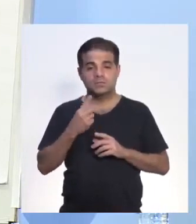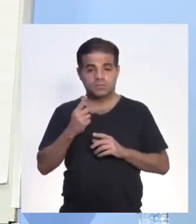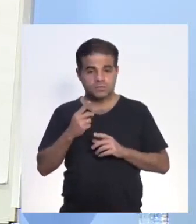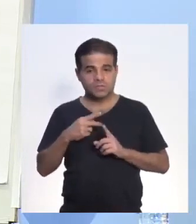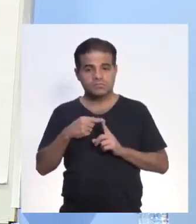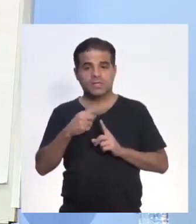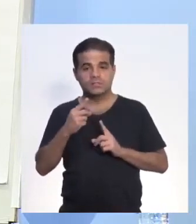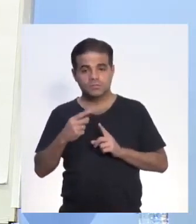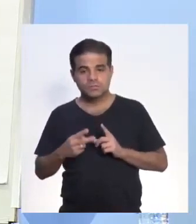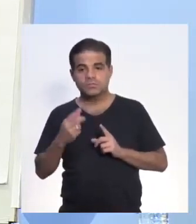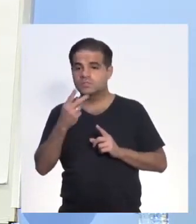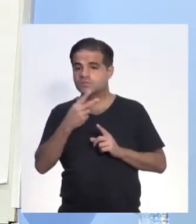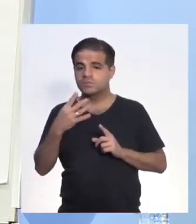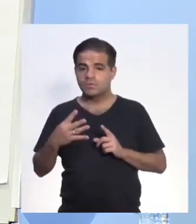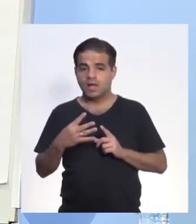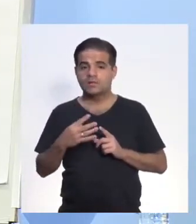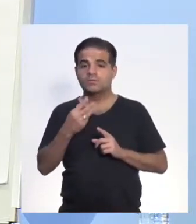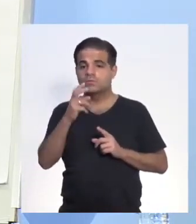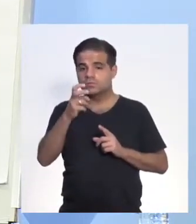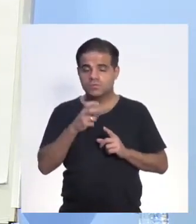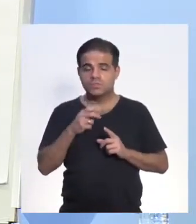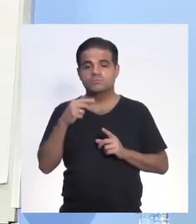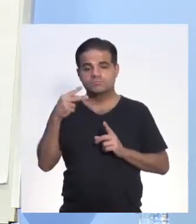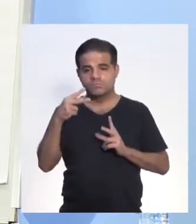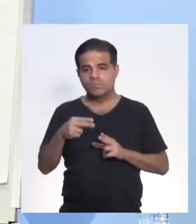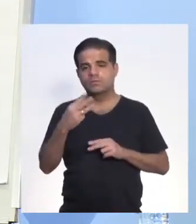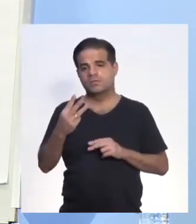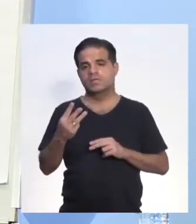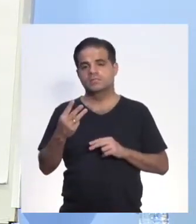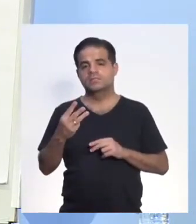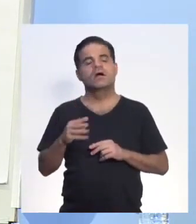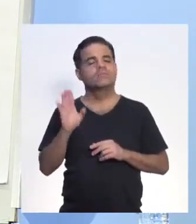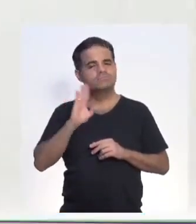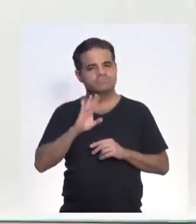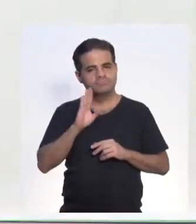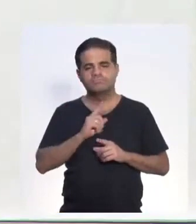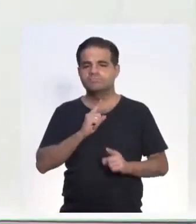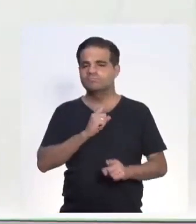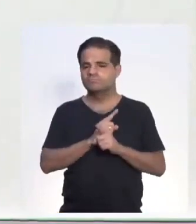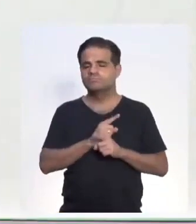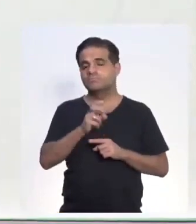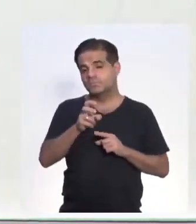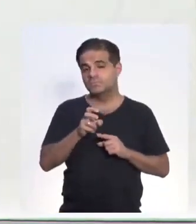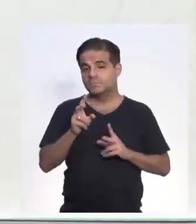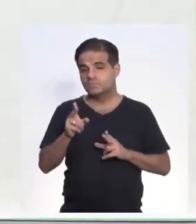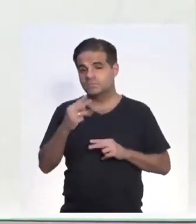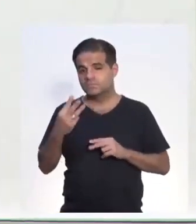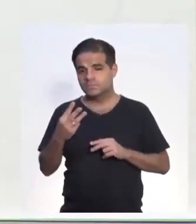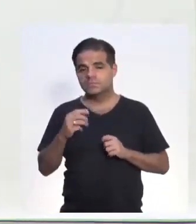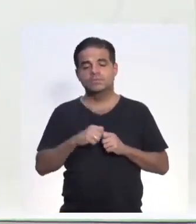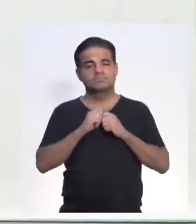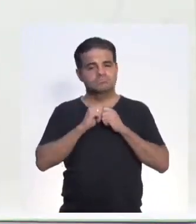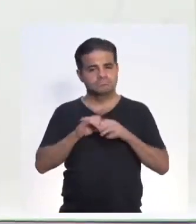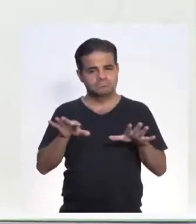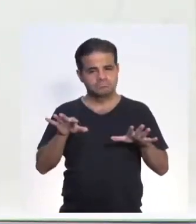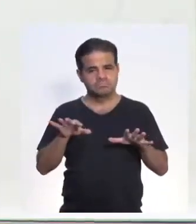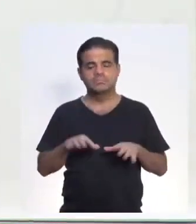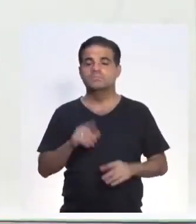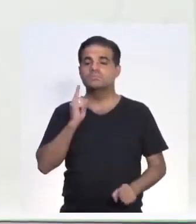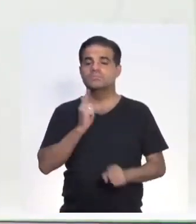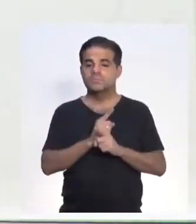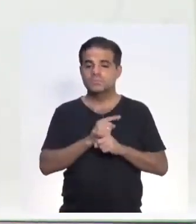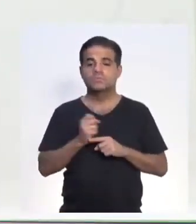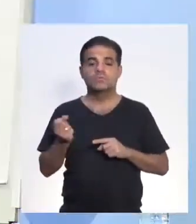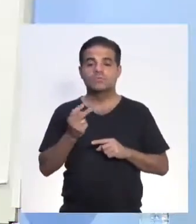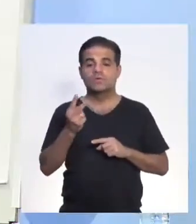vezes. Então, x vale 3. Ah, legal, professora. Você descobriu o x valendo 3, fez a distributiva e descobriu o